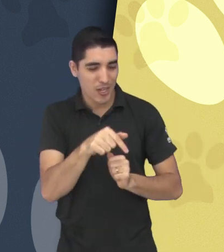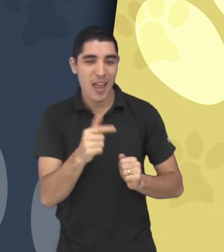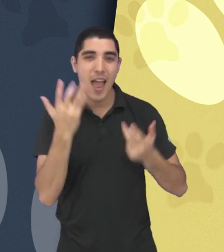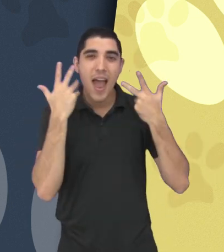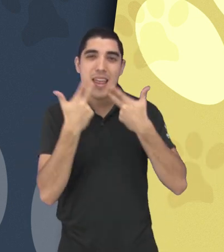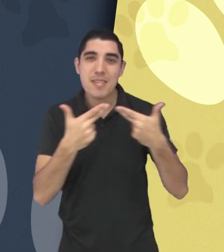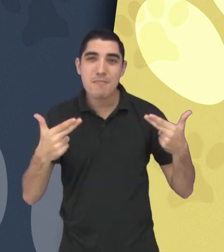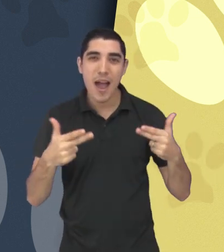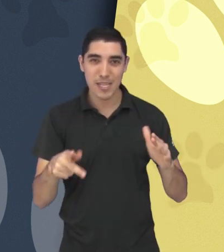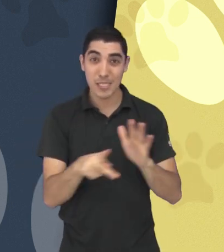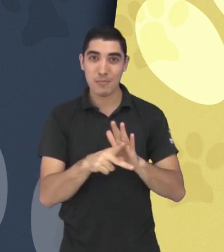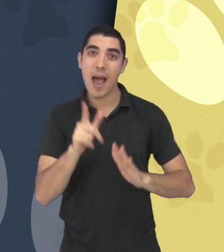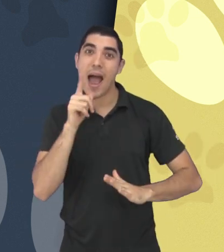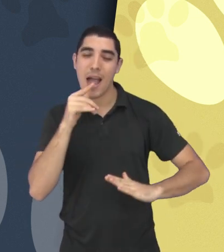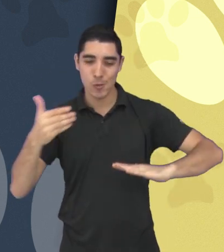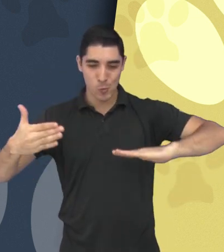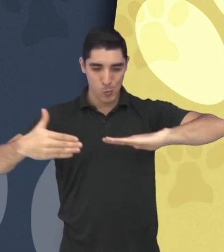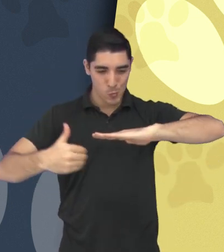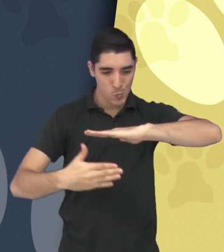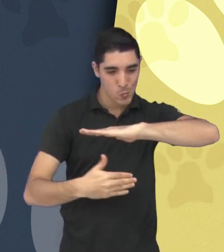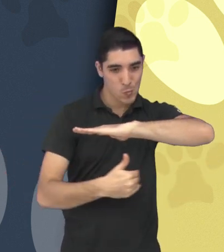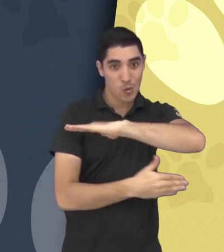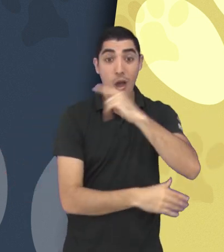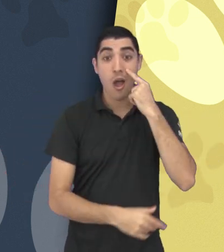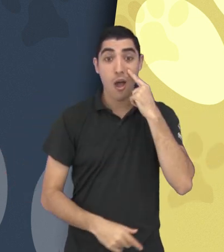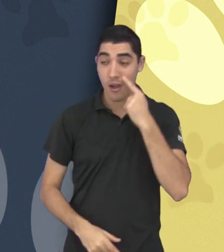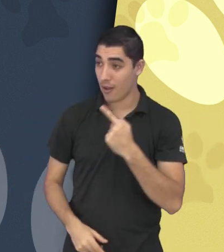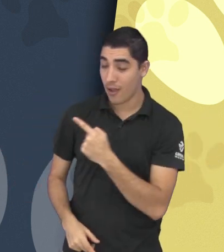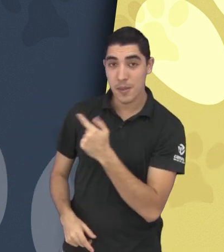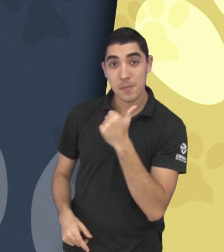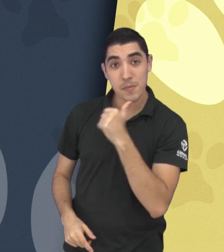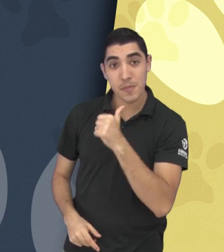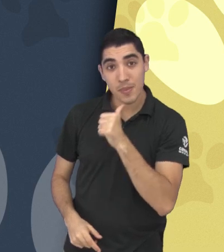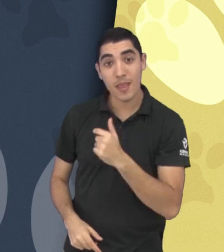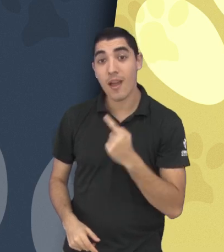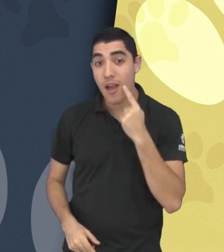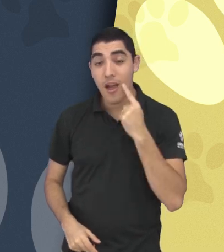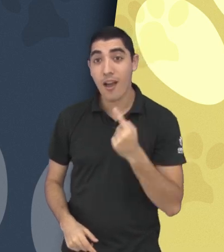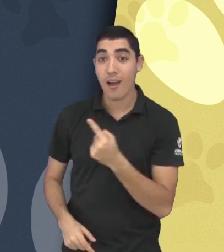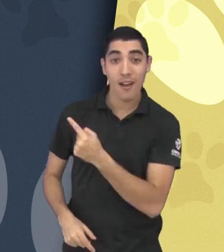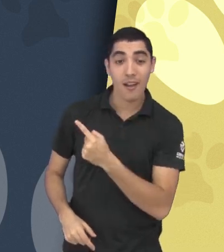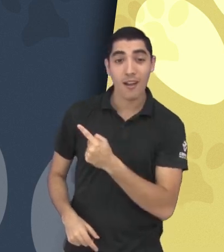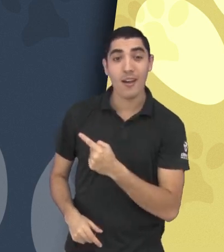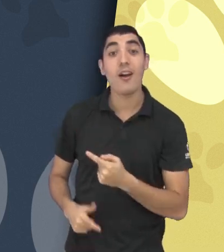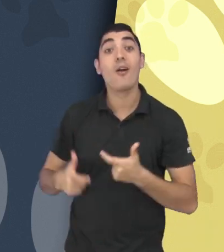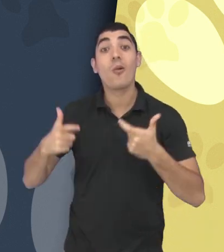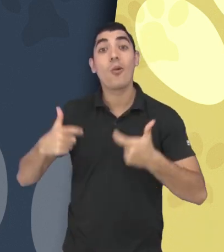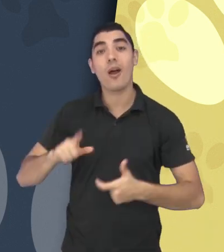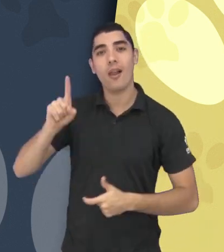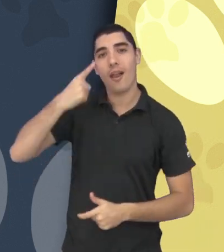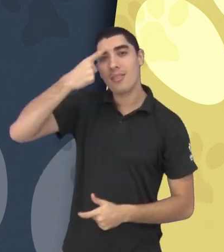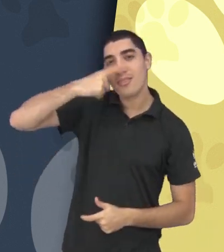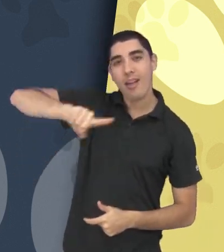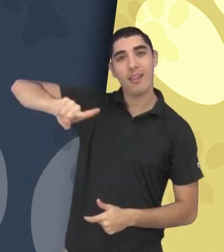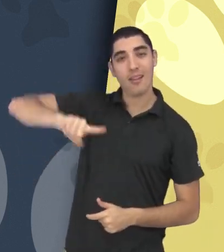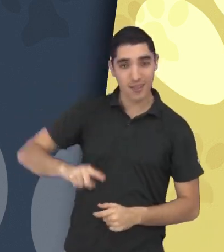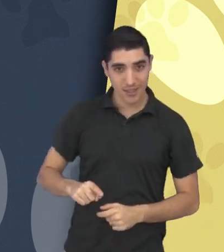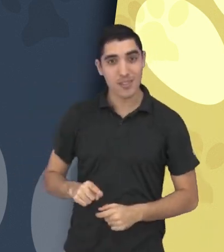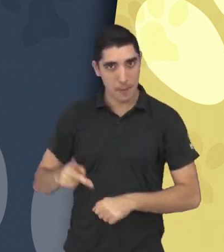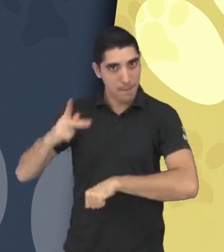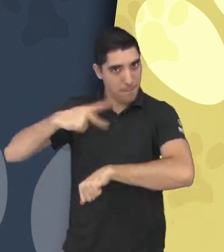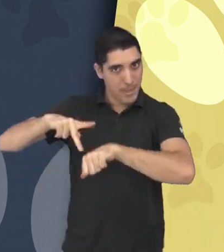pessoas interagindo com as espécies que vivem embaixo d'água. Como esta garotinha aqui, ó, alimentando as carpas num lago